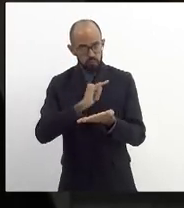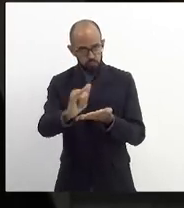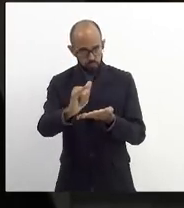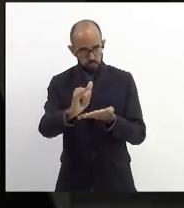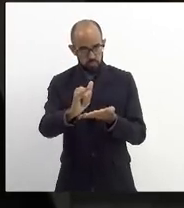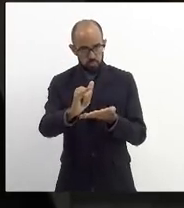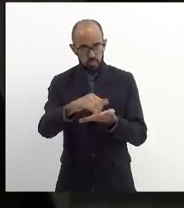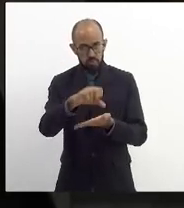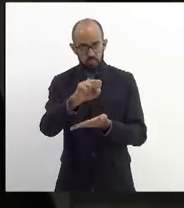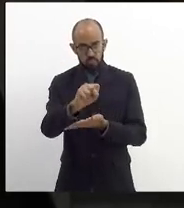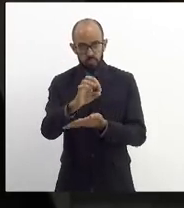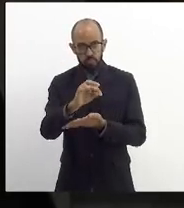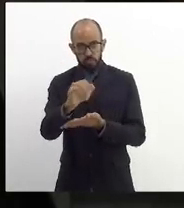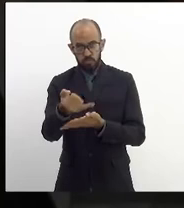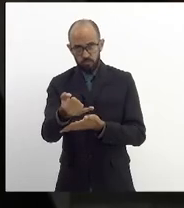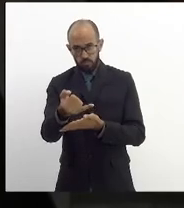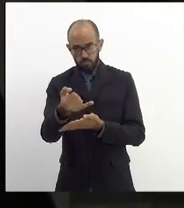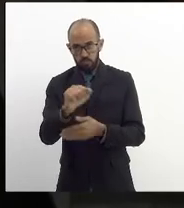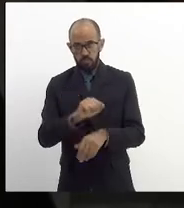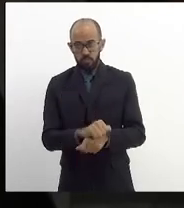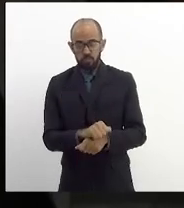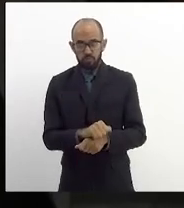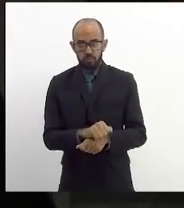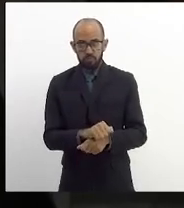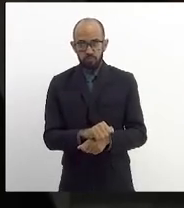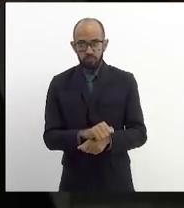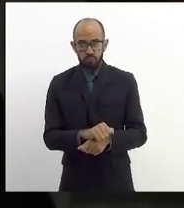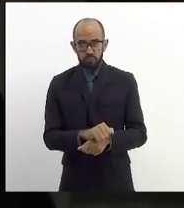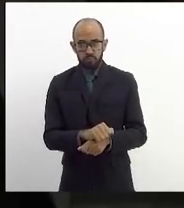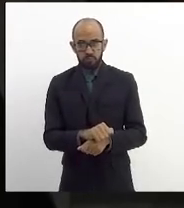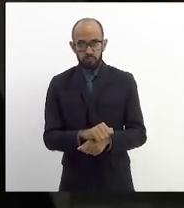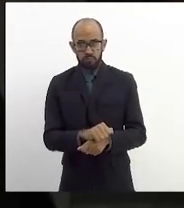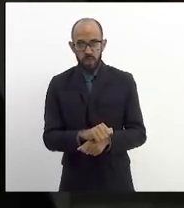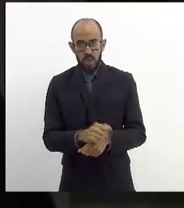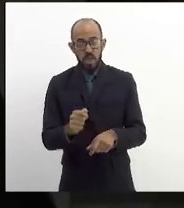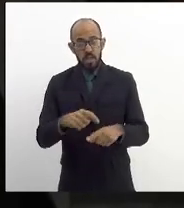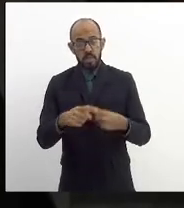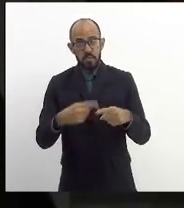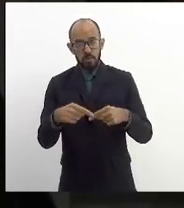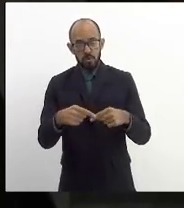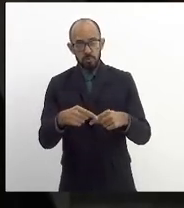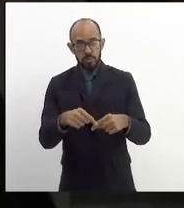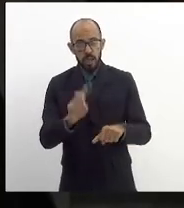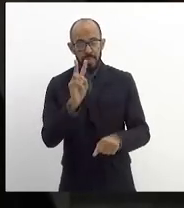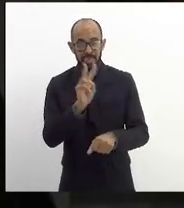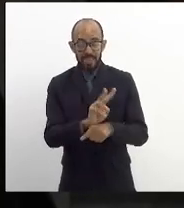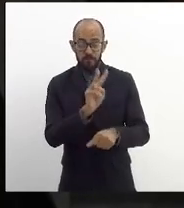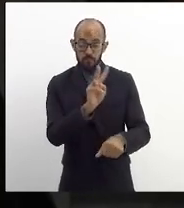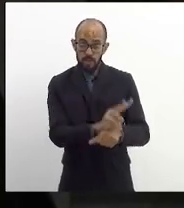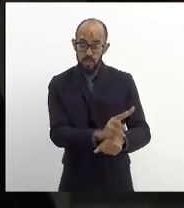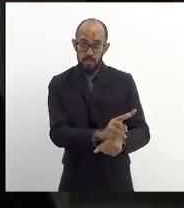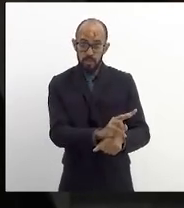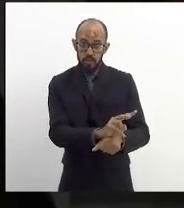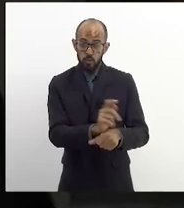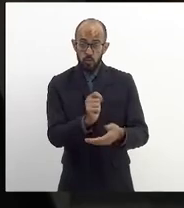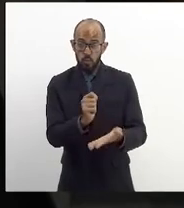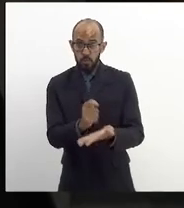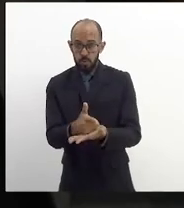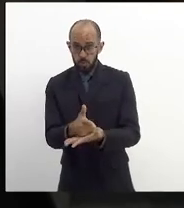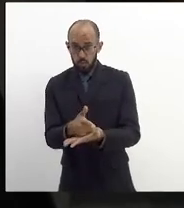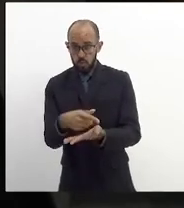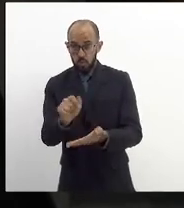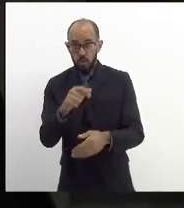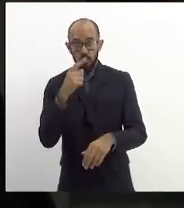tema Oi e aí via a defesa do consumidor e citar a